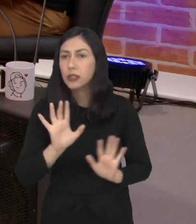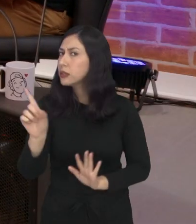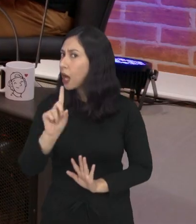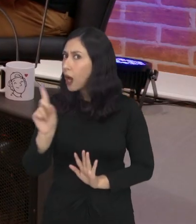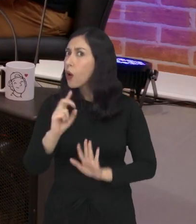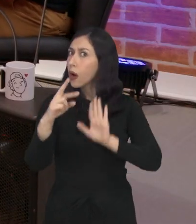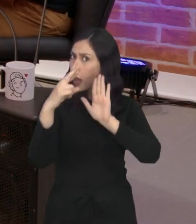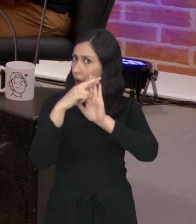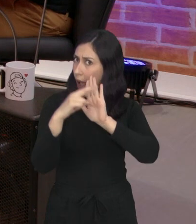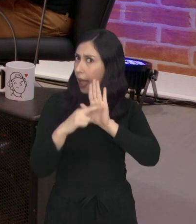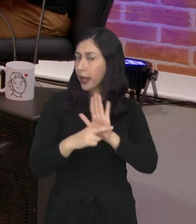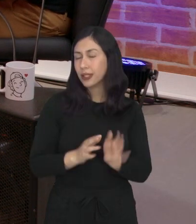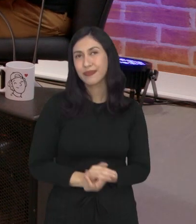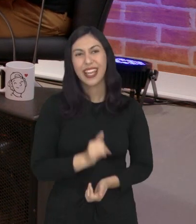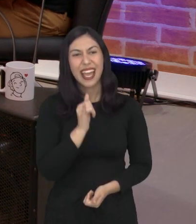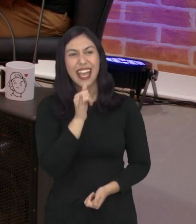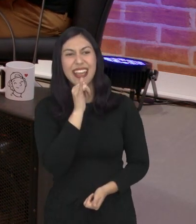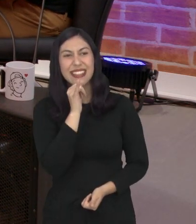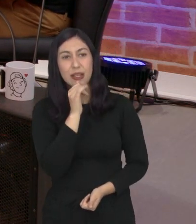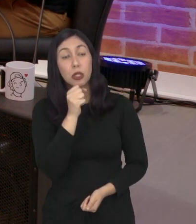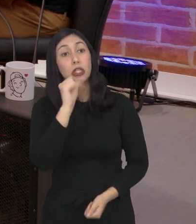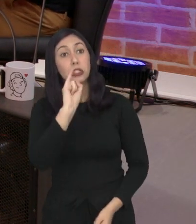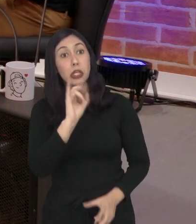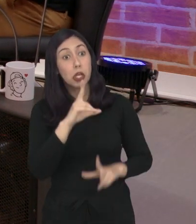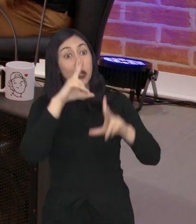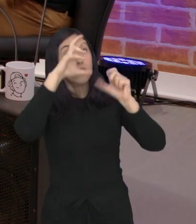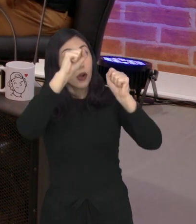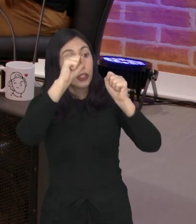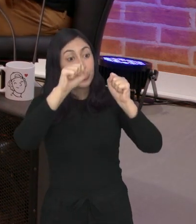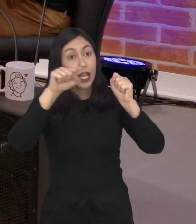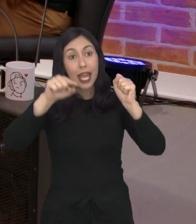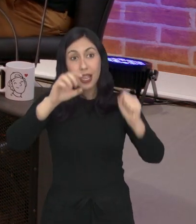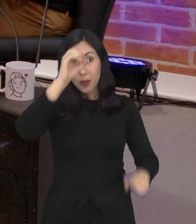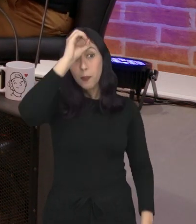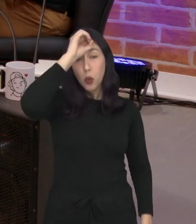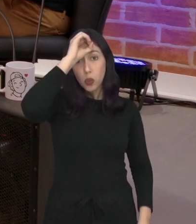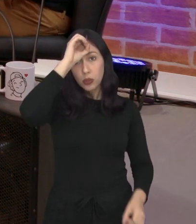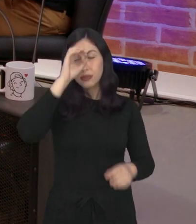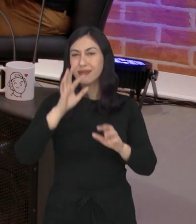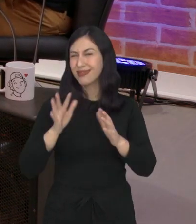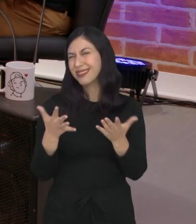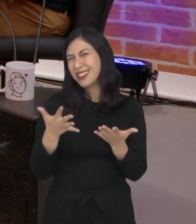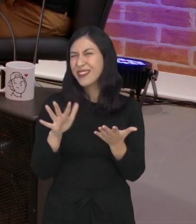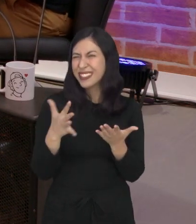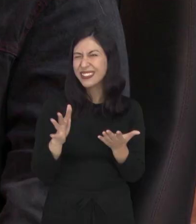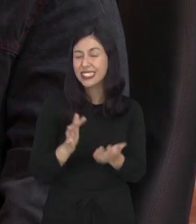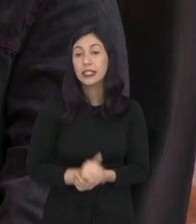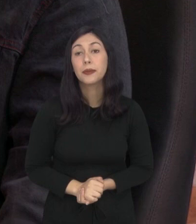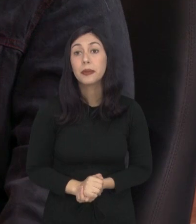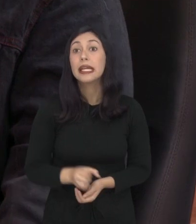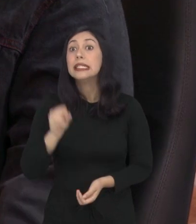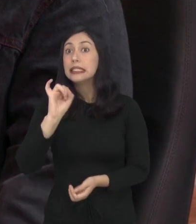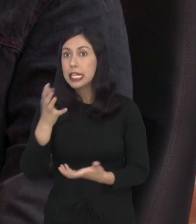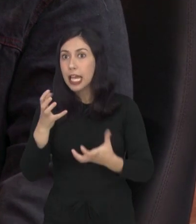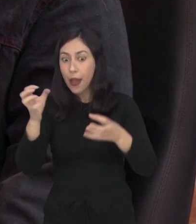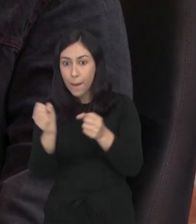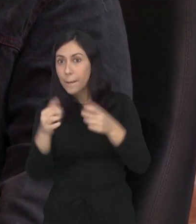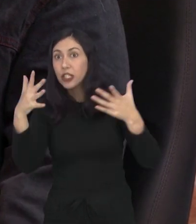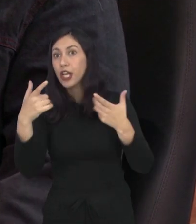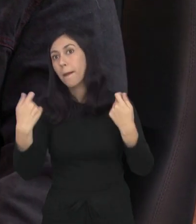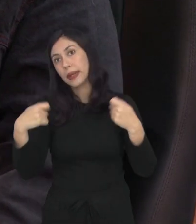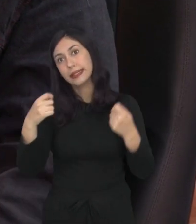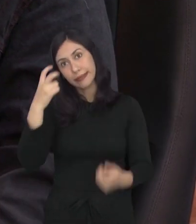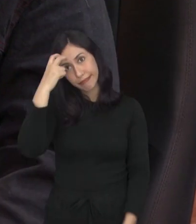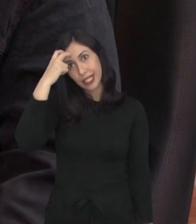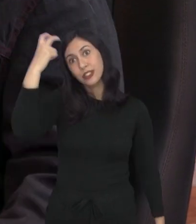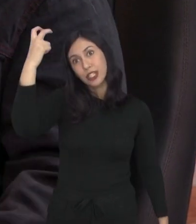que você escolheu. Ah, tipo, quanto mais forte, mais burro. Quanto mais inteligente, menos Exatamente. forte. Por exemplo, para você usar magia, precisa usar a sua inteligência. Mas